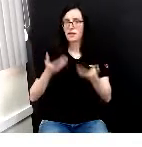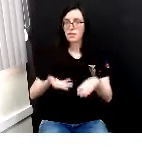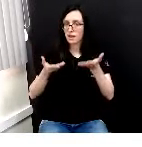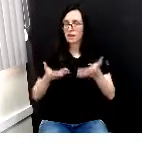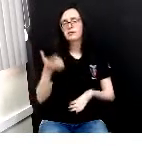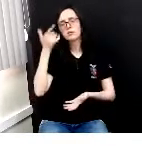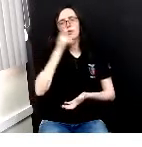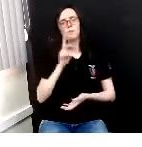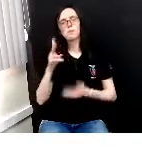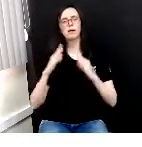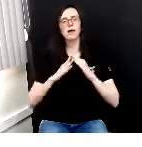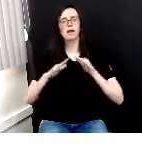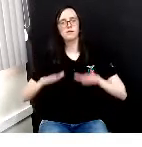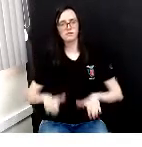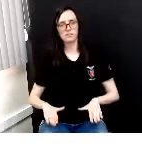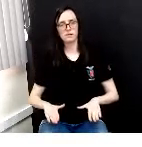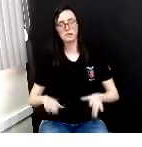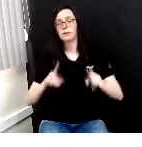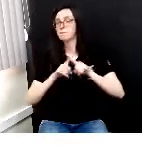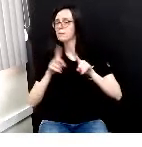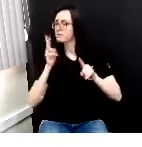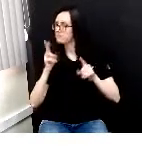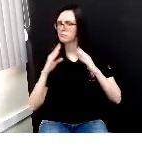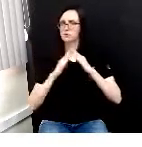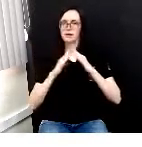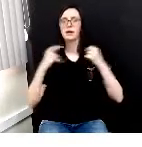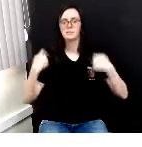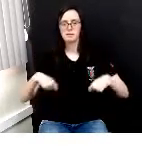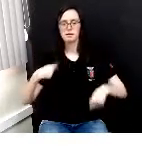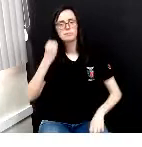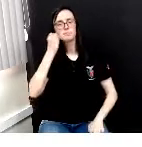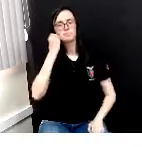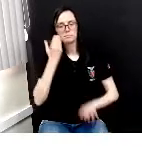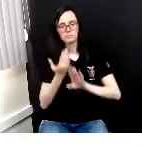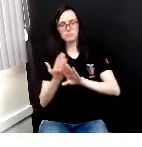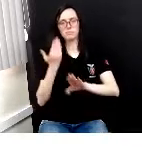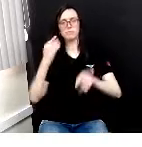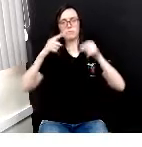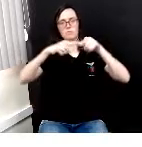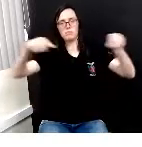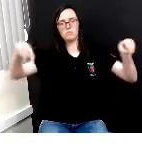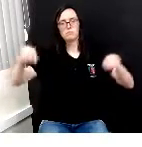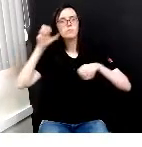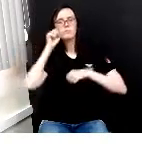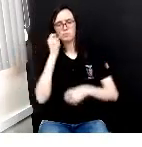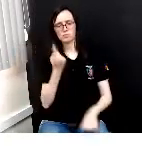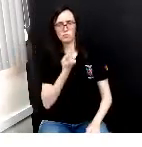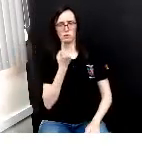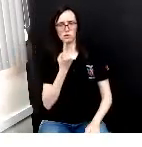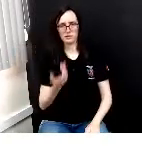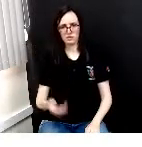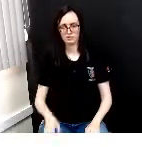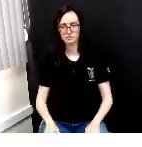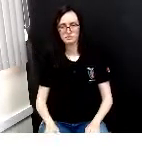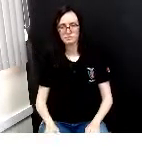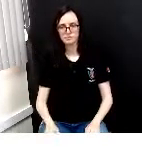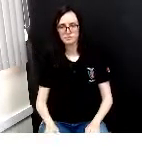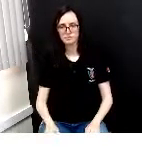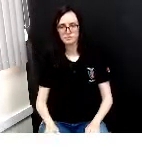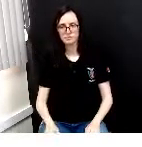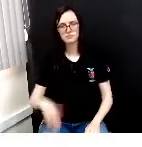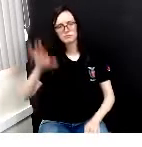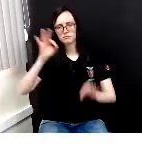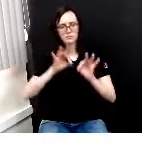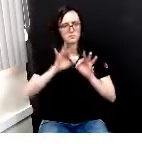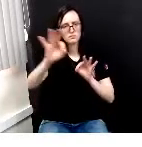ser acompanhada em casa, mas mesmo em casa ela deve ficar num quarto em isolamento a mais de 2 metros de